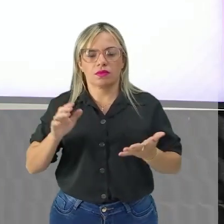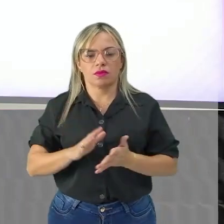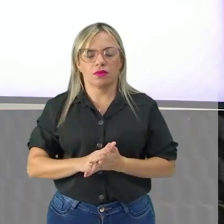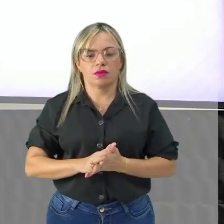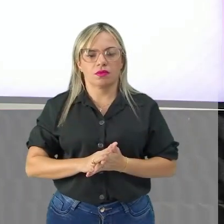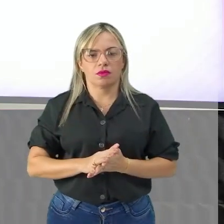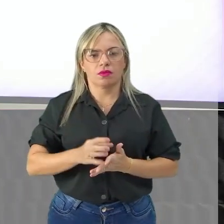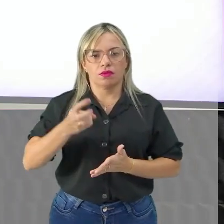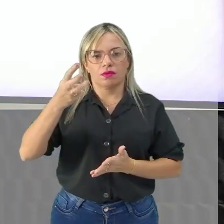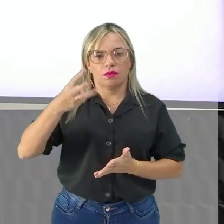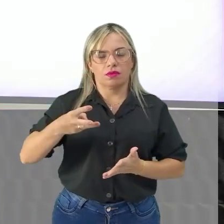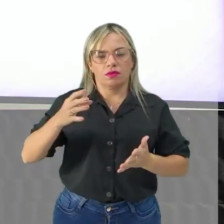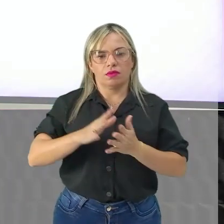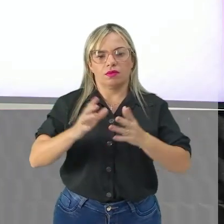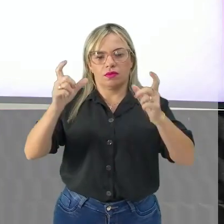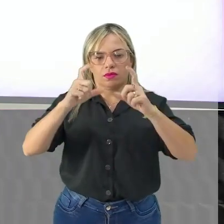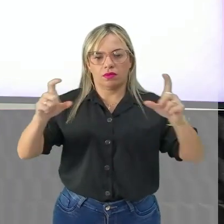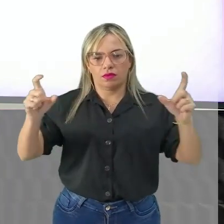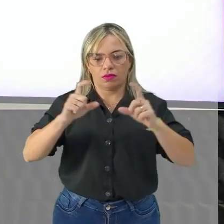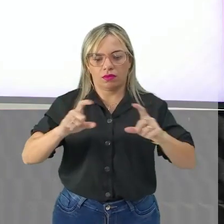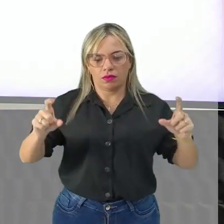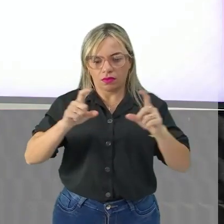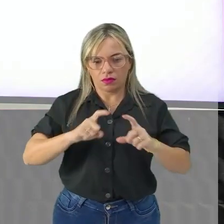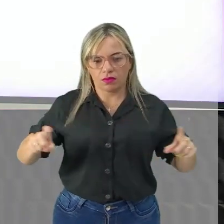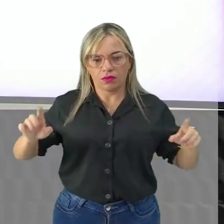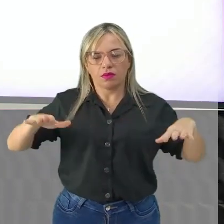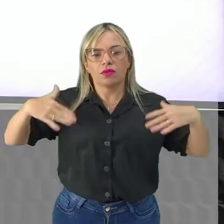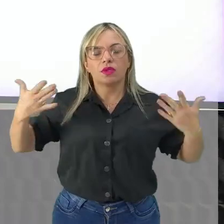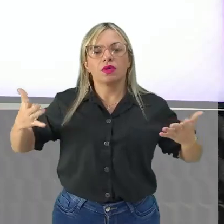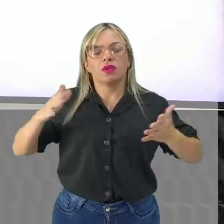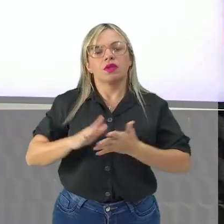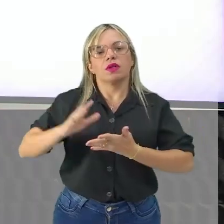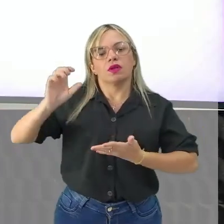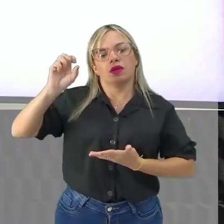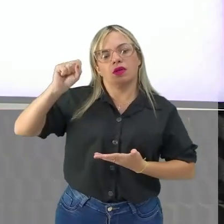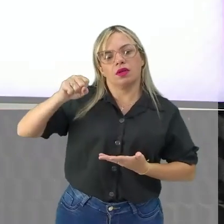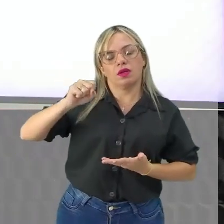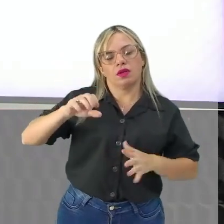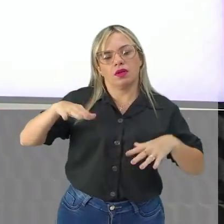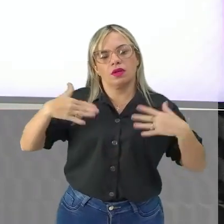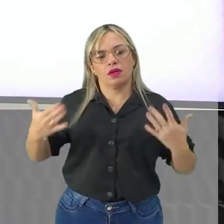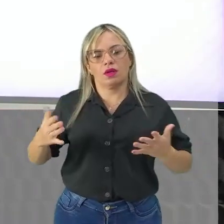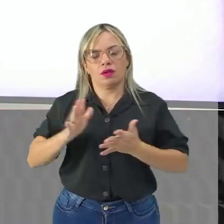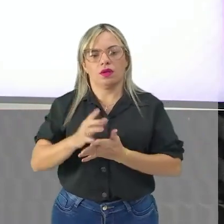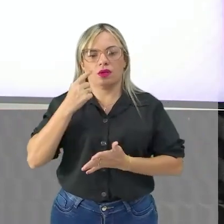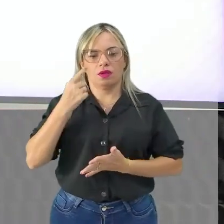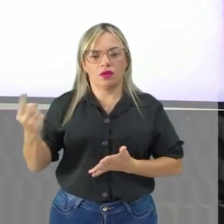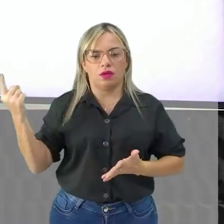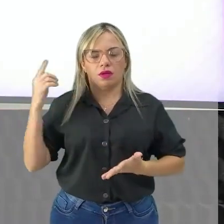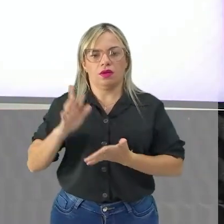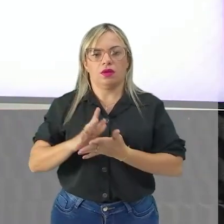Então, essas 3 afirmativas, ele diz assim, ó, está correto o que se afirma em... E aí a gente vai ver logo aqui a resposta e comenta,